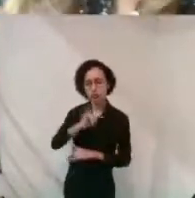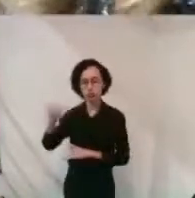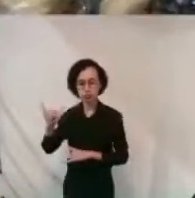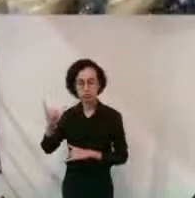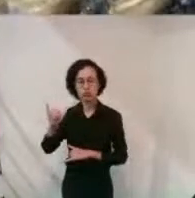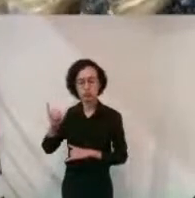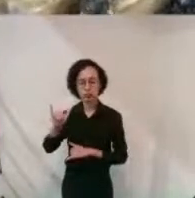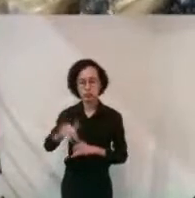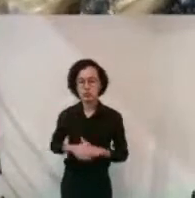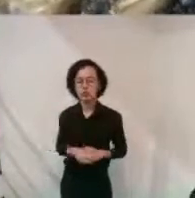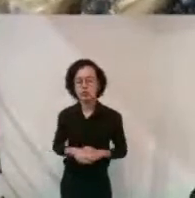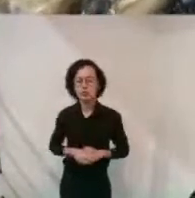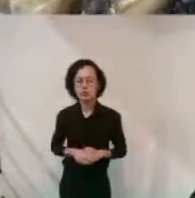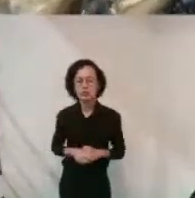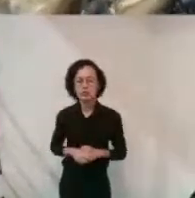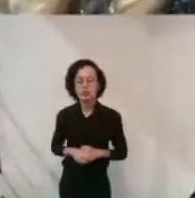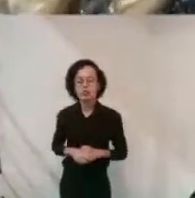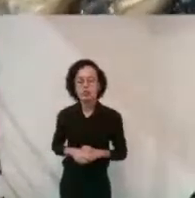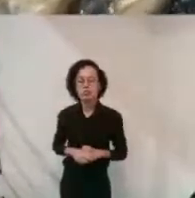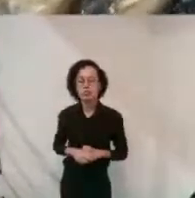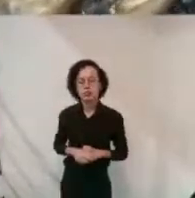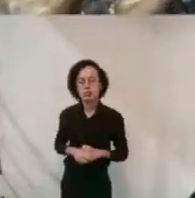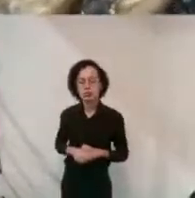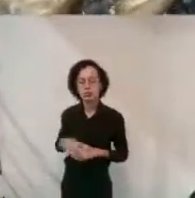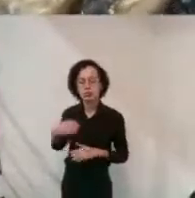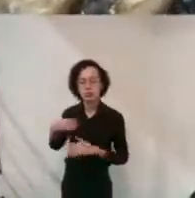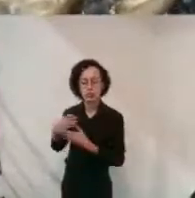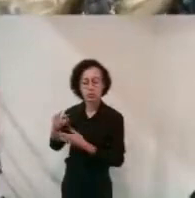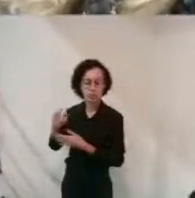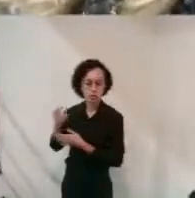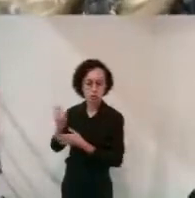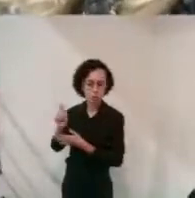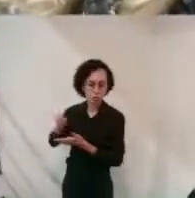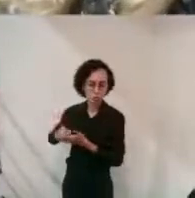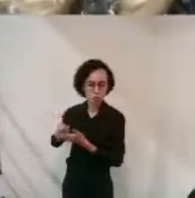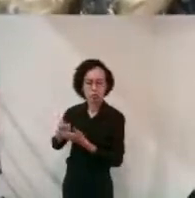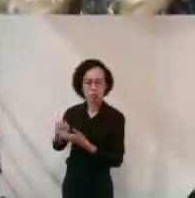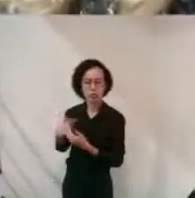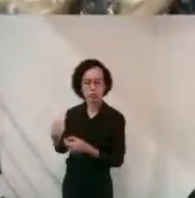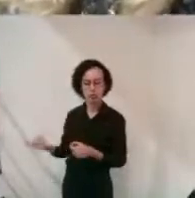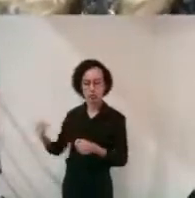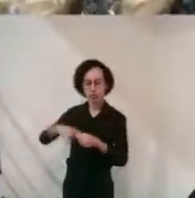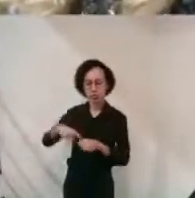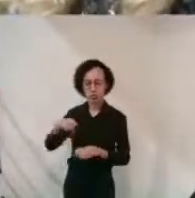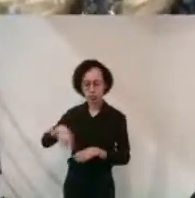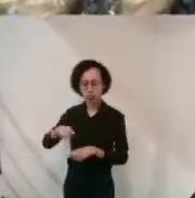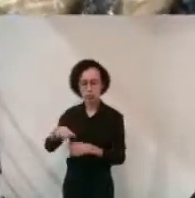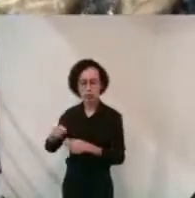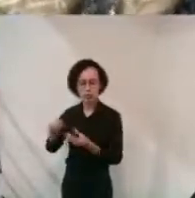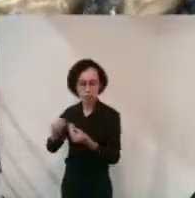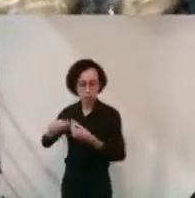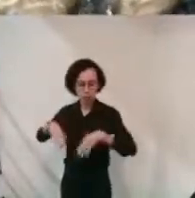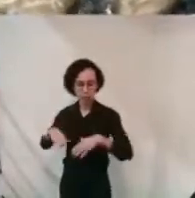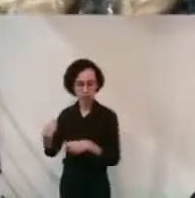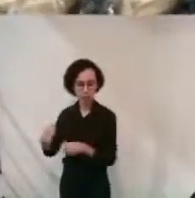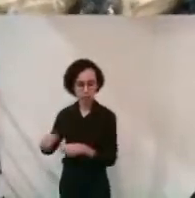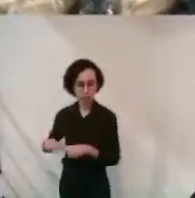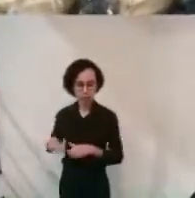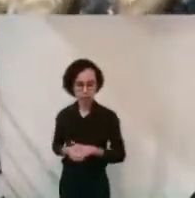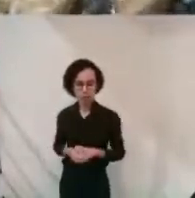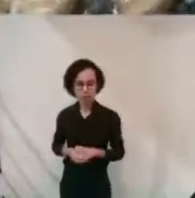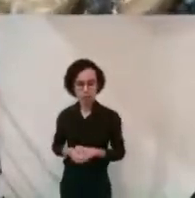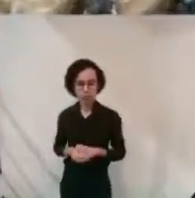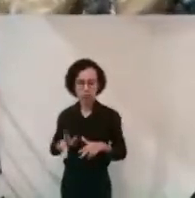ou consensualmente, ou ajuizando a ação judicial para obter ressarcimento por esses valores que deveriam estar sendo custeados